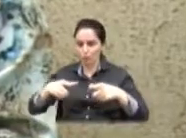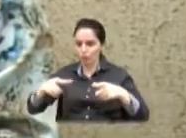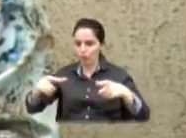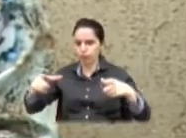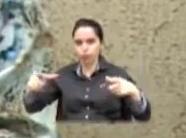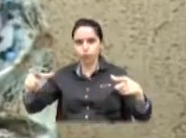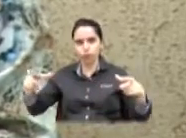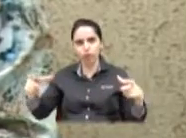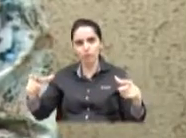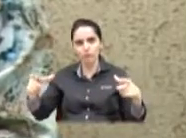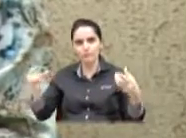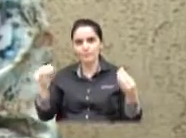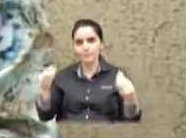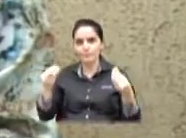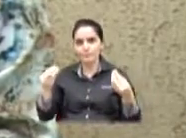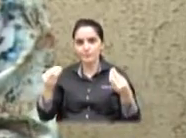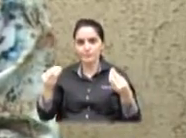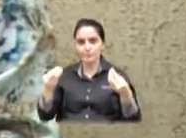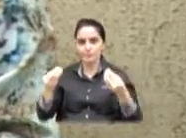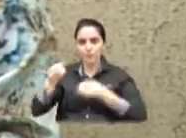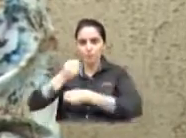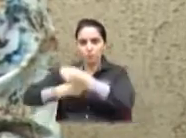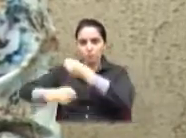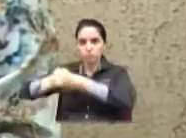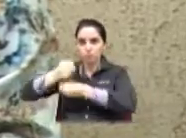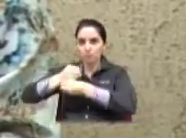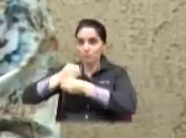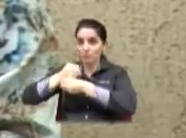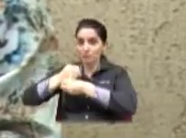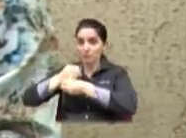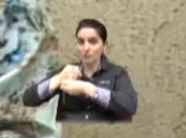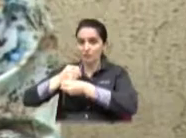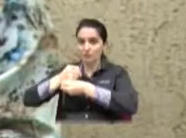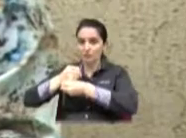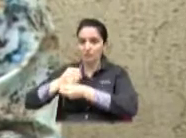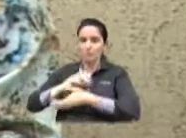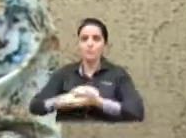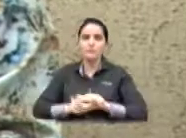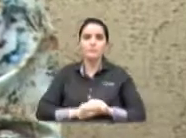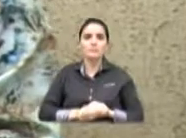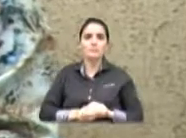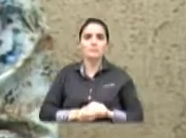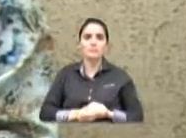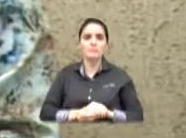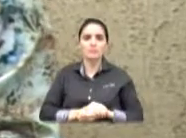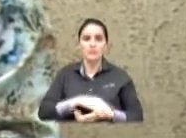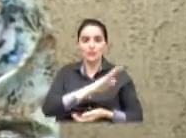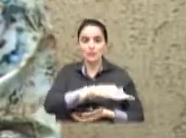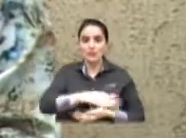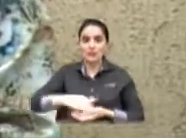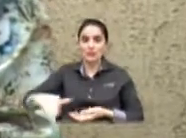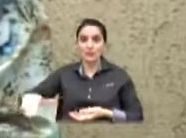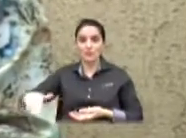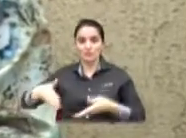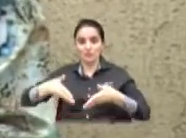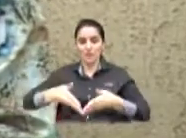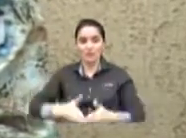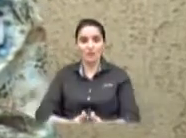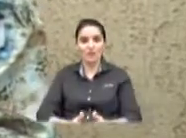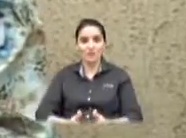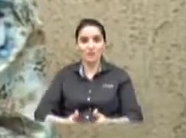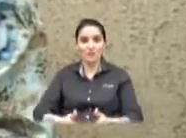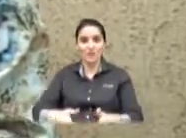mesmo nós tivemos no ano passado o número de crianças que nasceram prematuras também foi